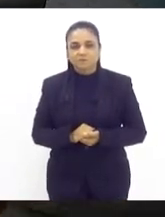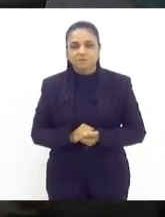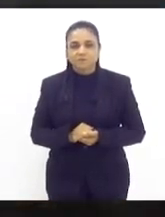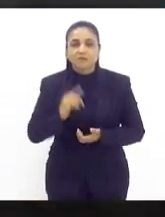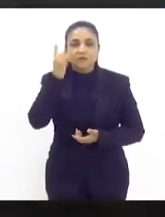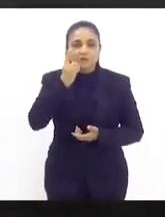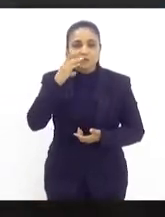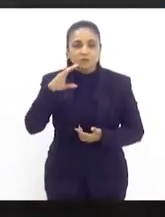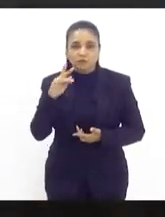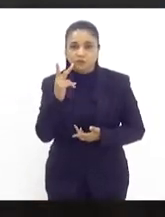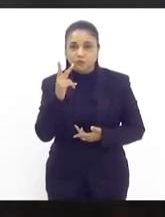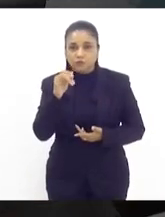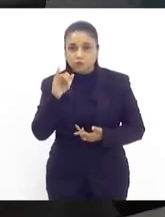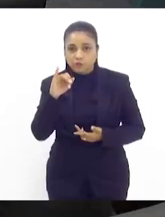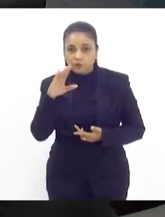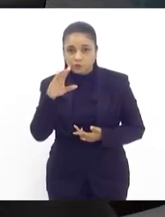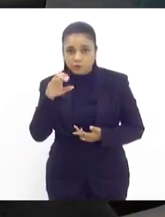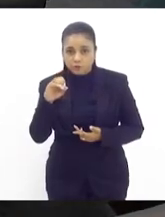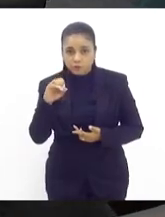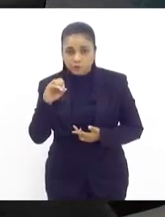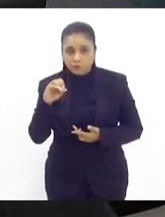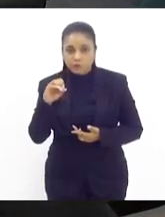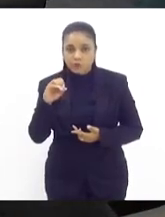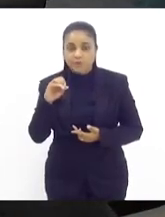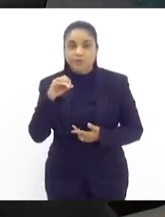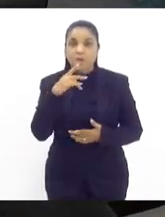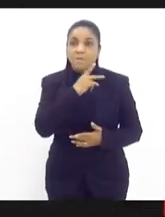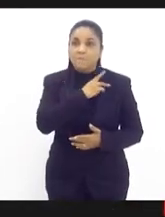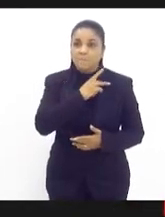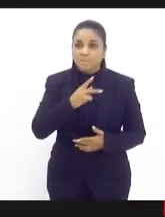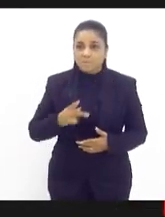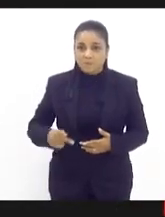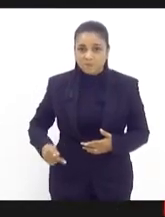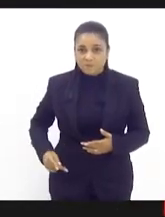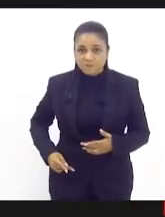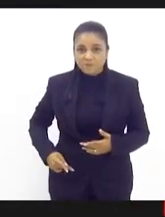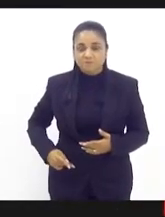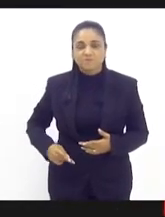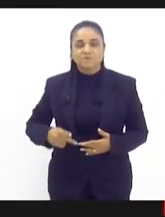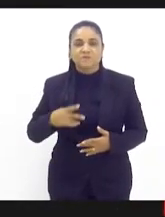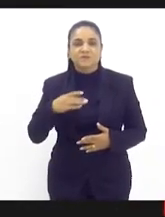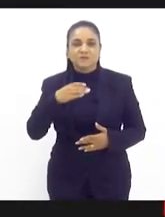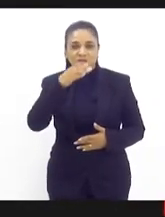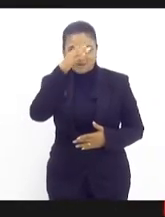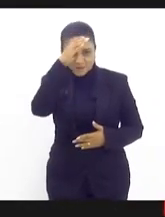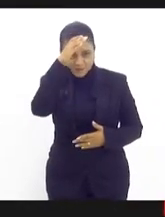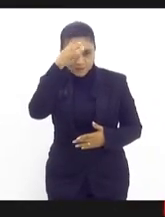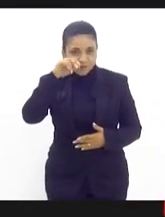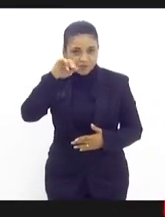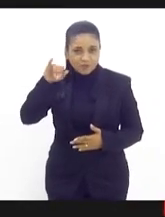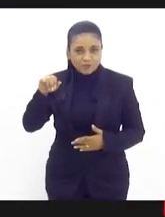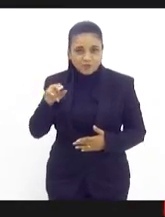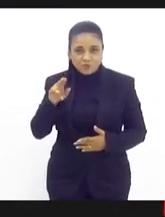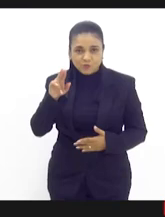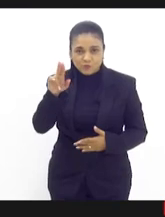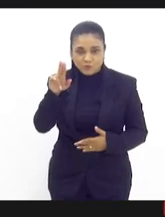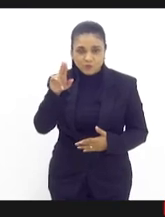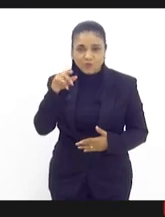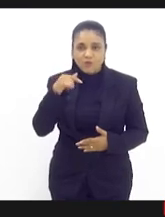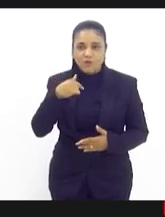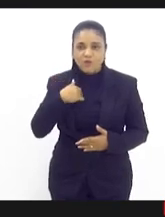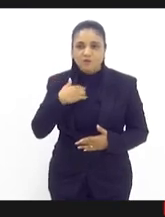Deputado Chico Machado. Senhor presidente, querida deputada, que ajuda, eu tenho muita felicidade de